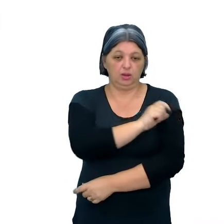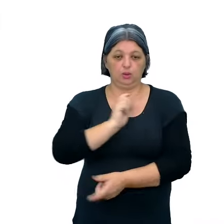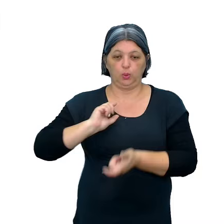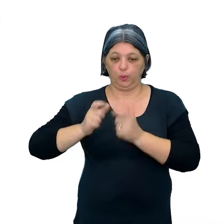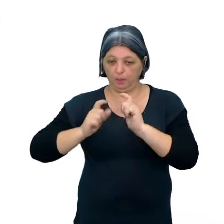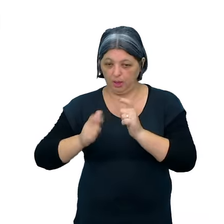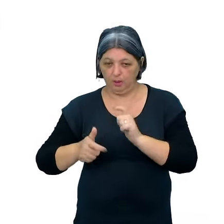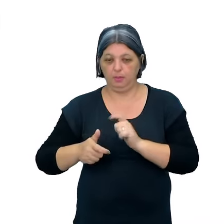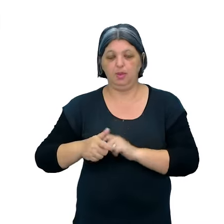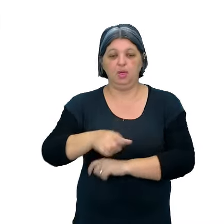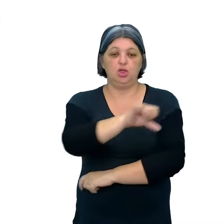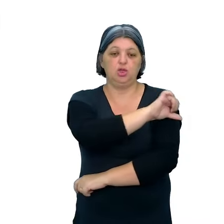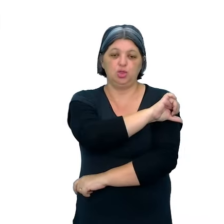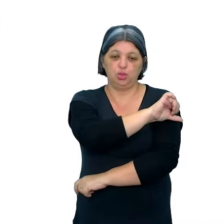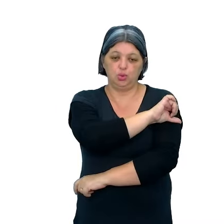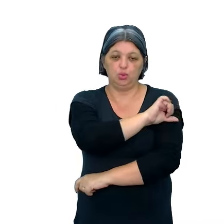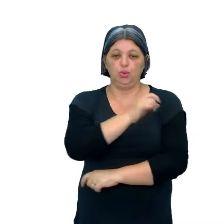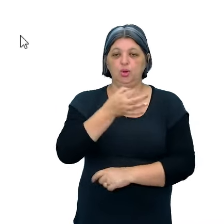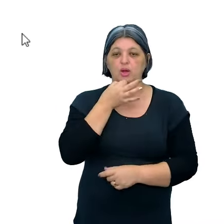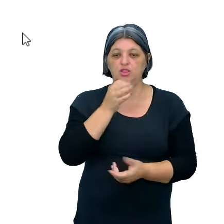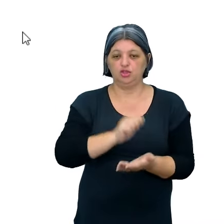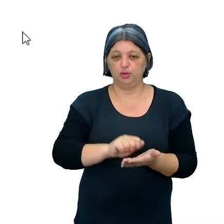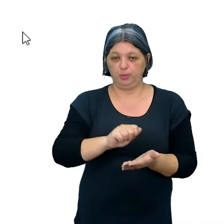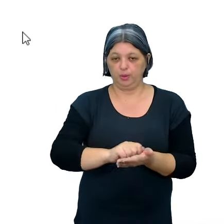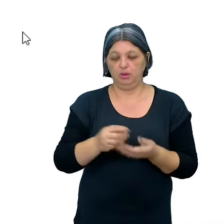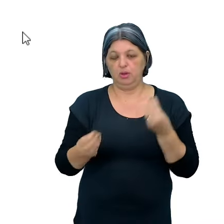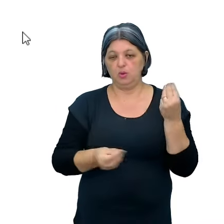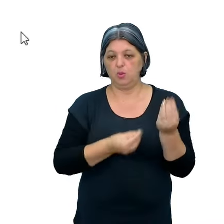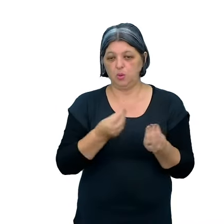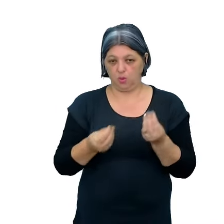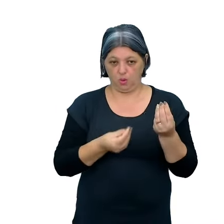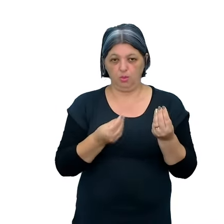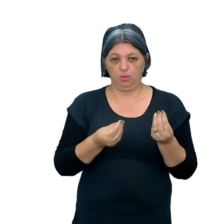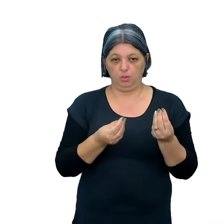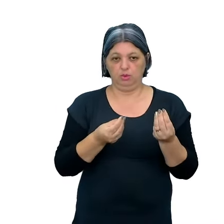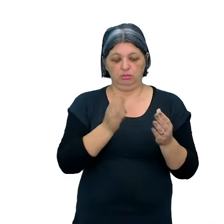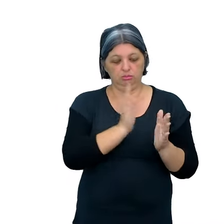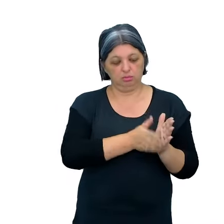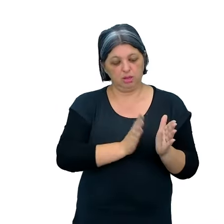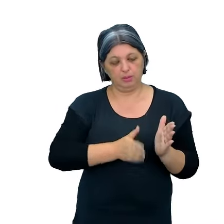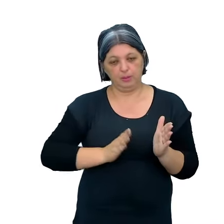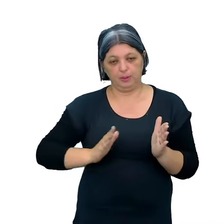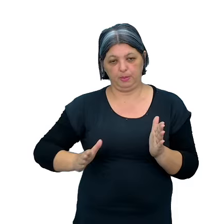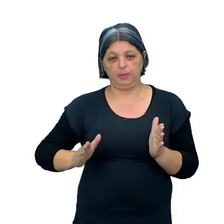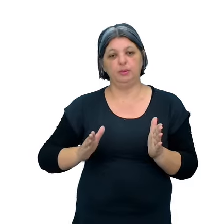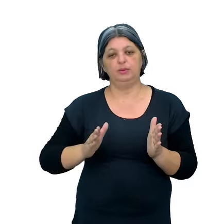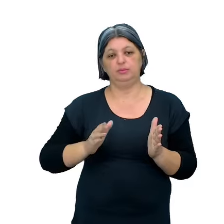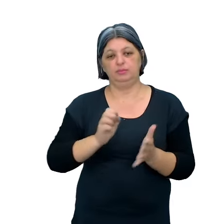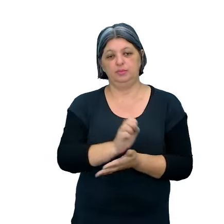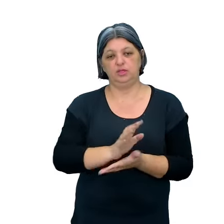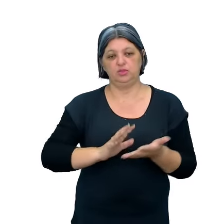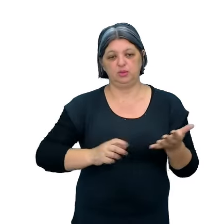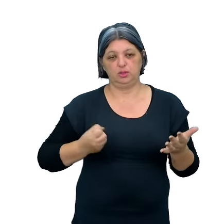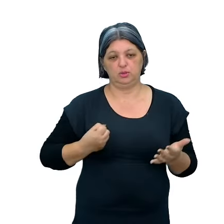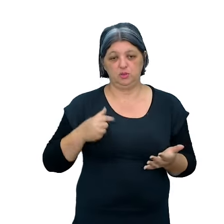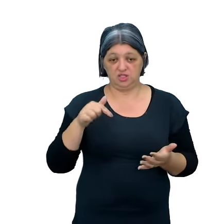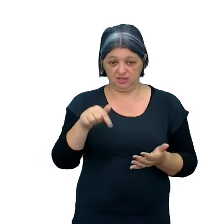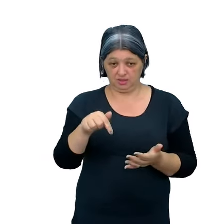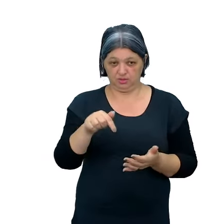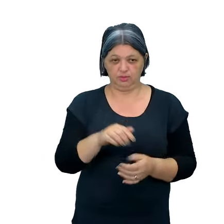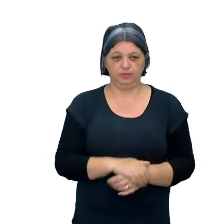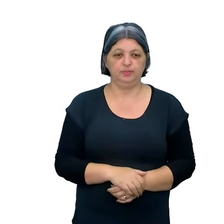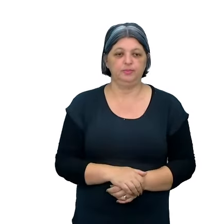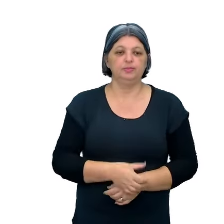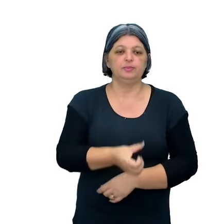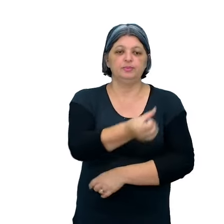ano, artigo de opinião. Vamos ver, então, como isso ocorre na sequência de atividade 7. No 6º ano,